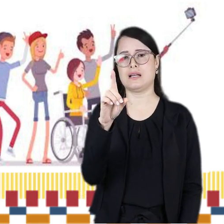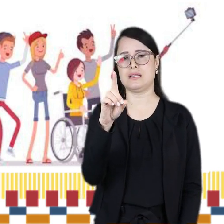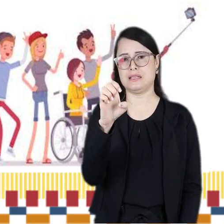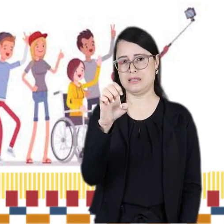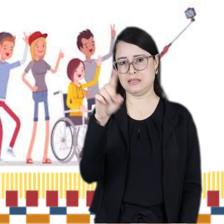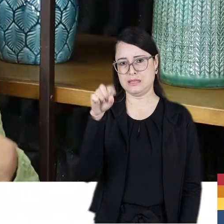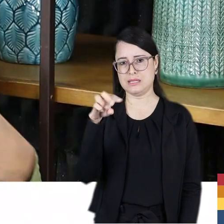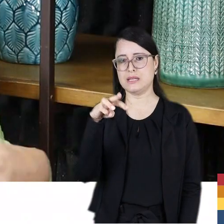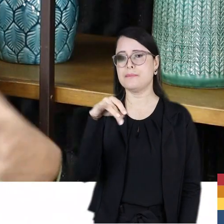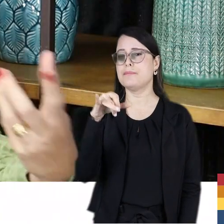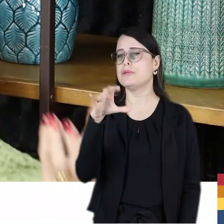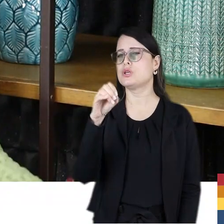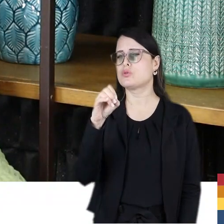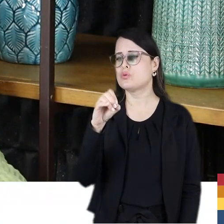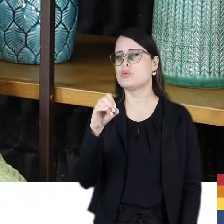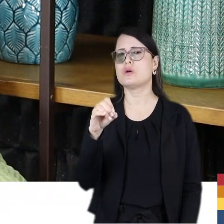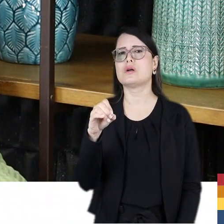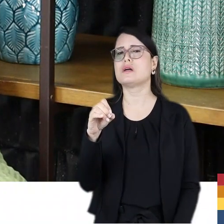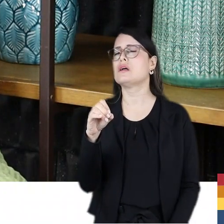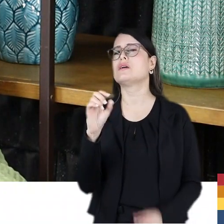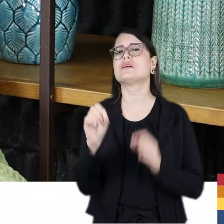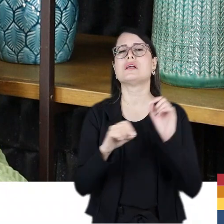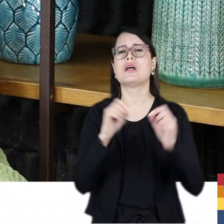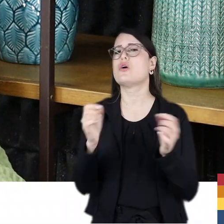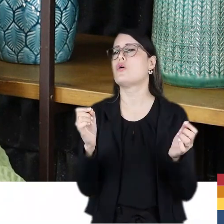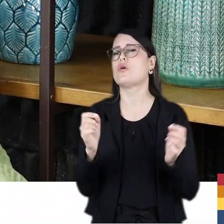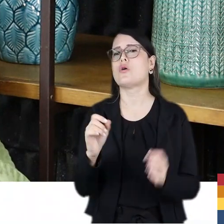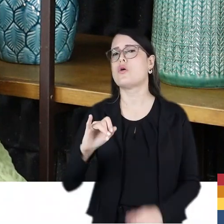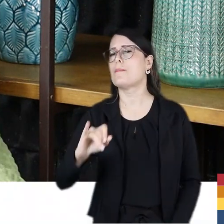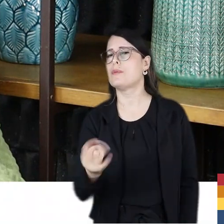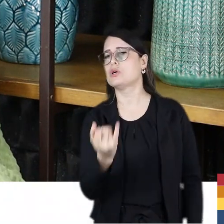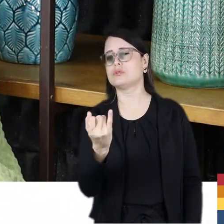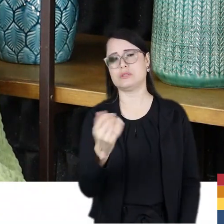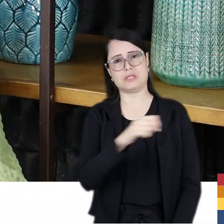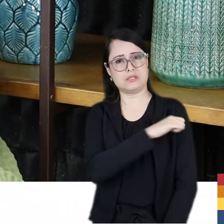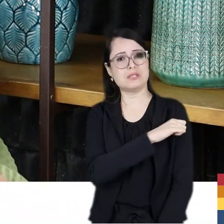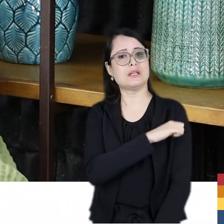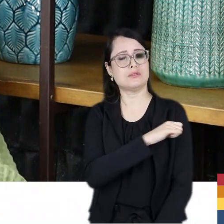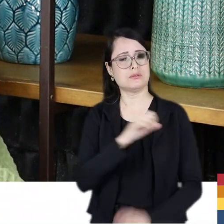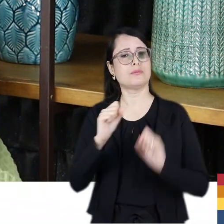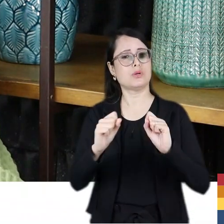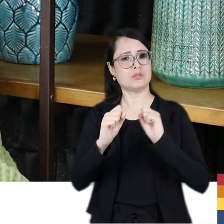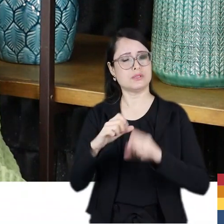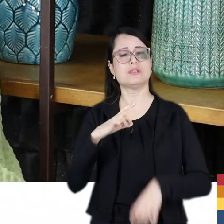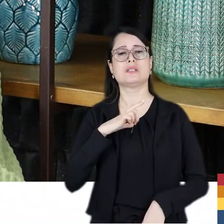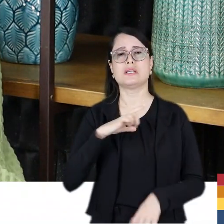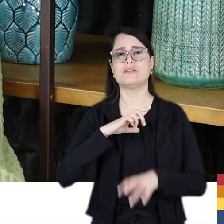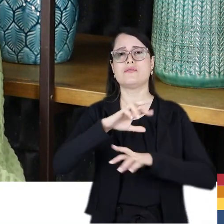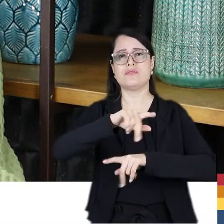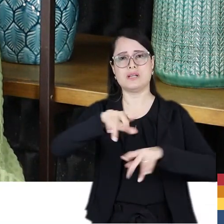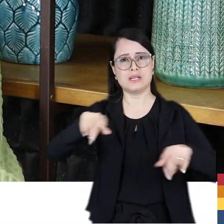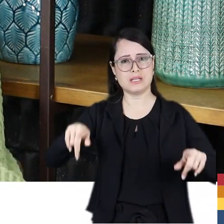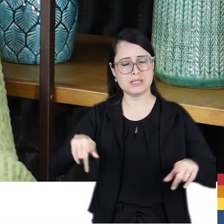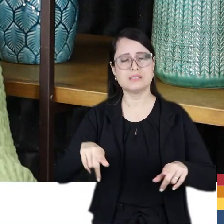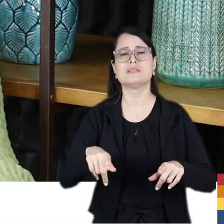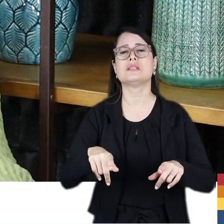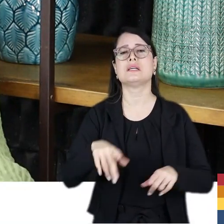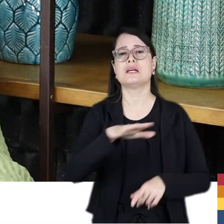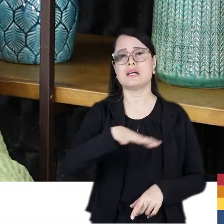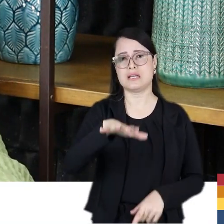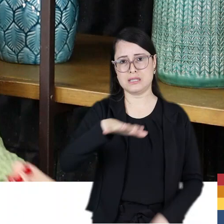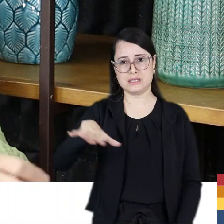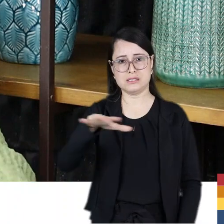estudantes podem ter a partir das diversas áreas do conhecimento. E aí essas áreas se encontram nessa arquitetura integrada, né?